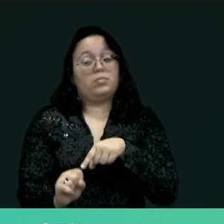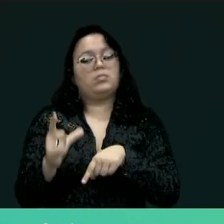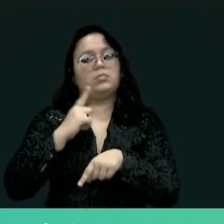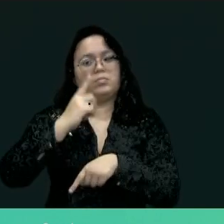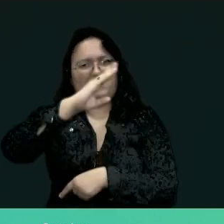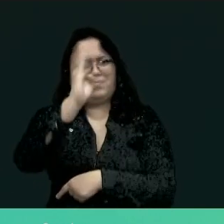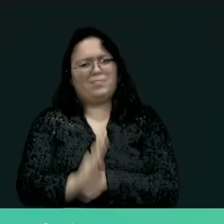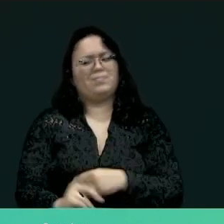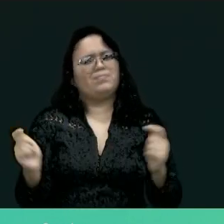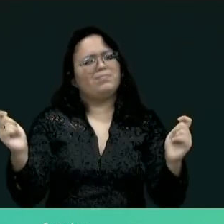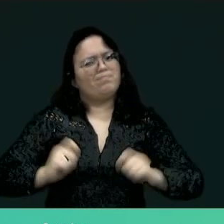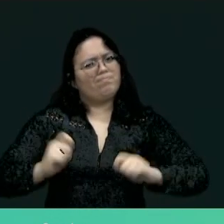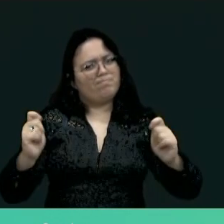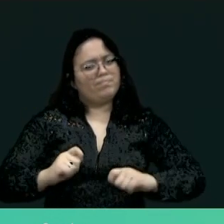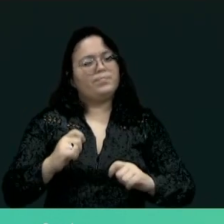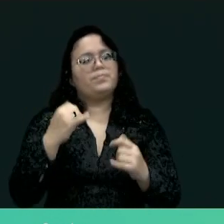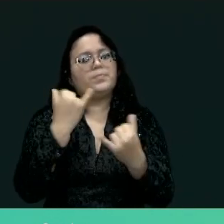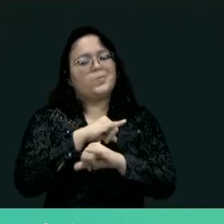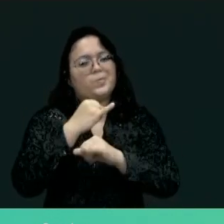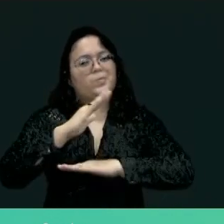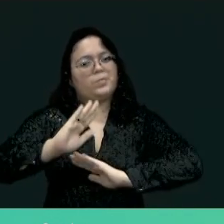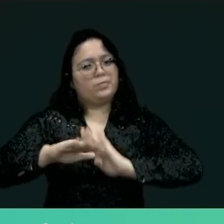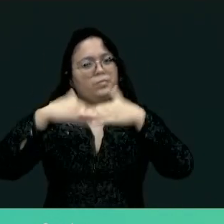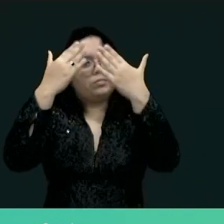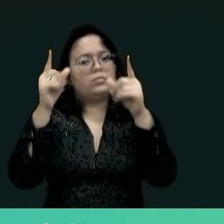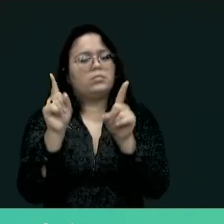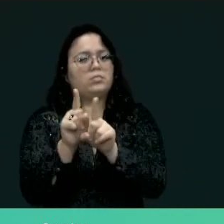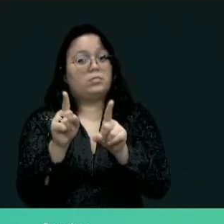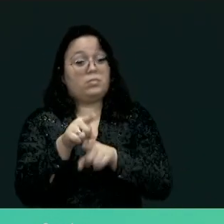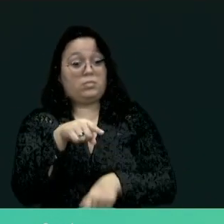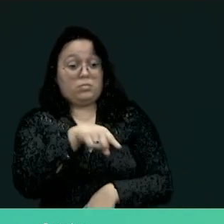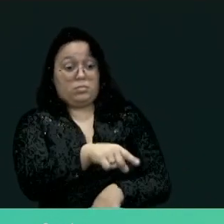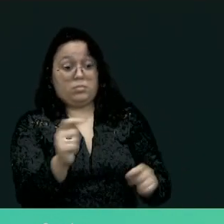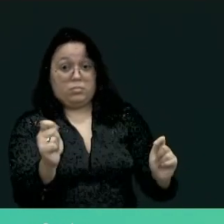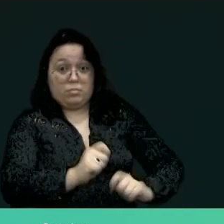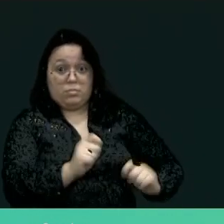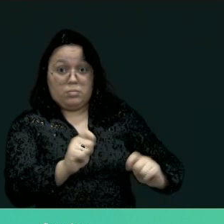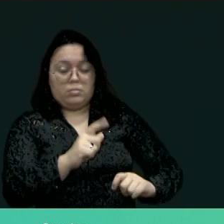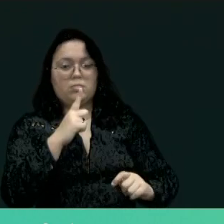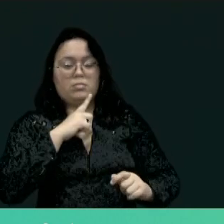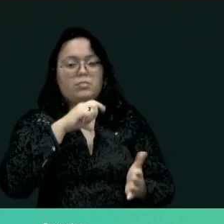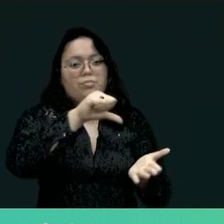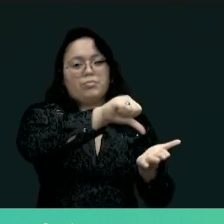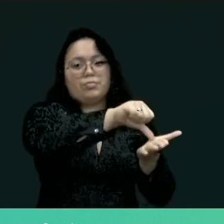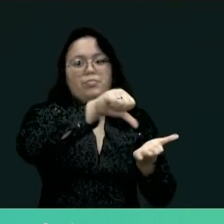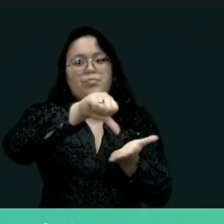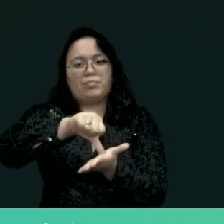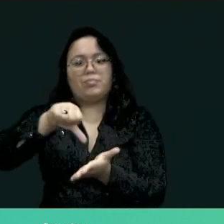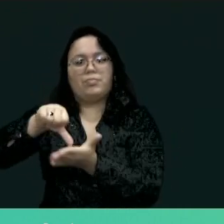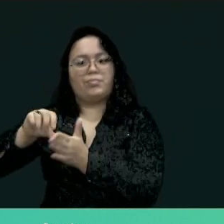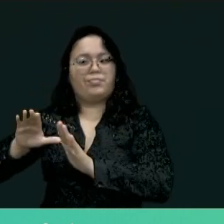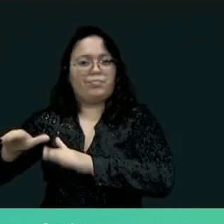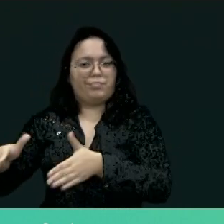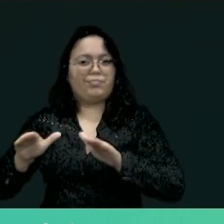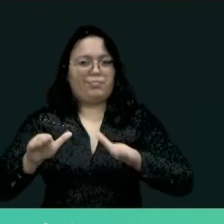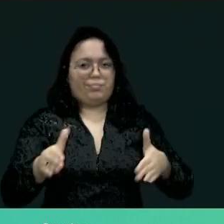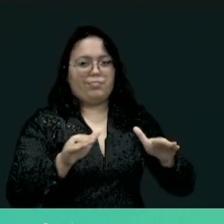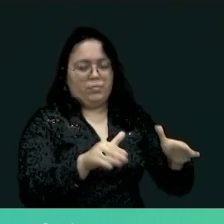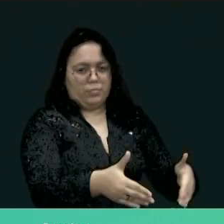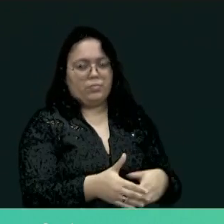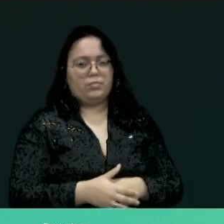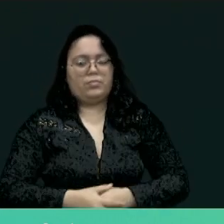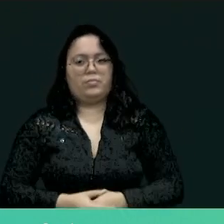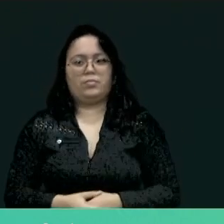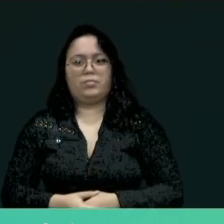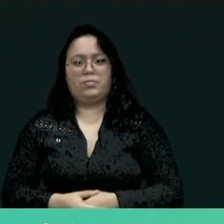grande potencial eólico e este potencial está concentrado nessas regiões. Quando nós olhamos